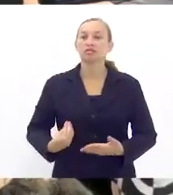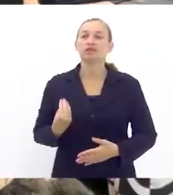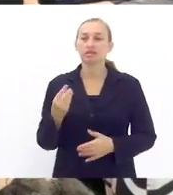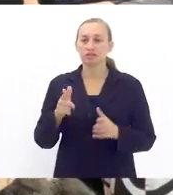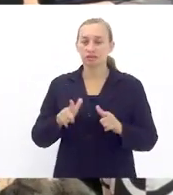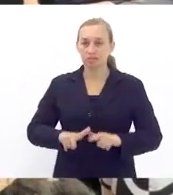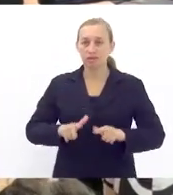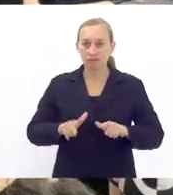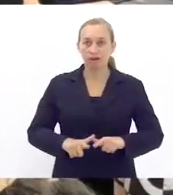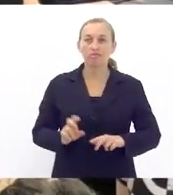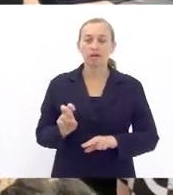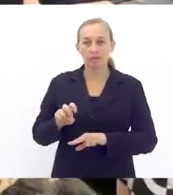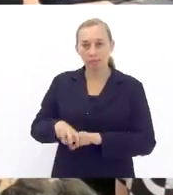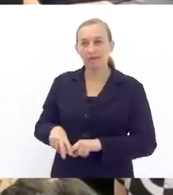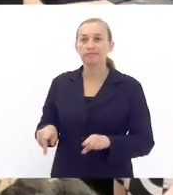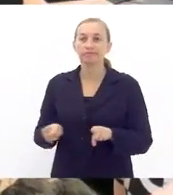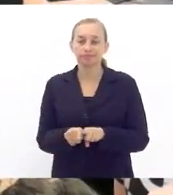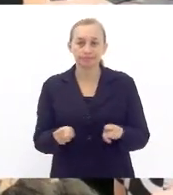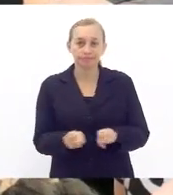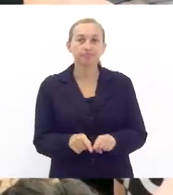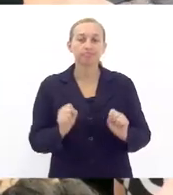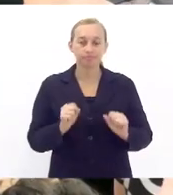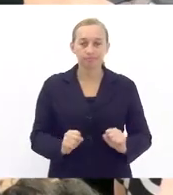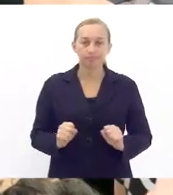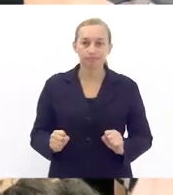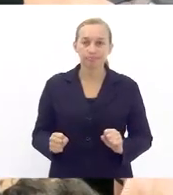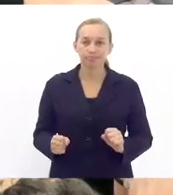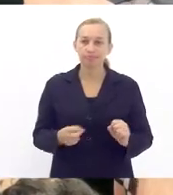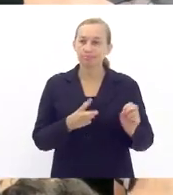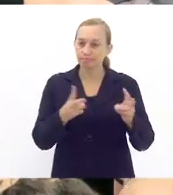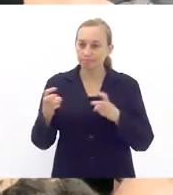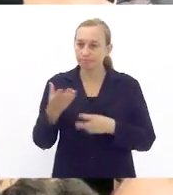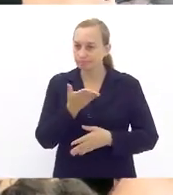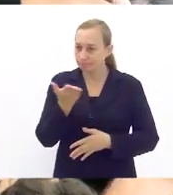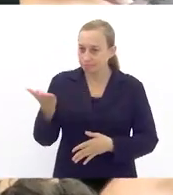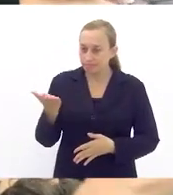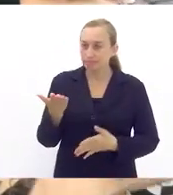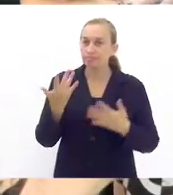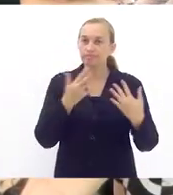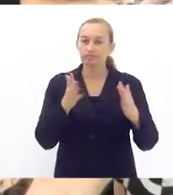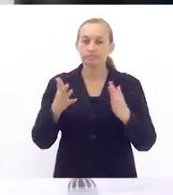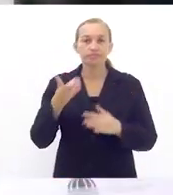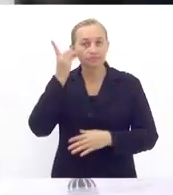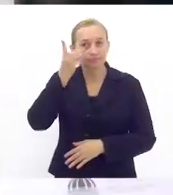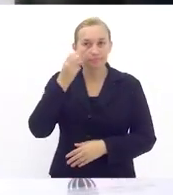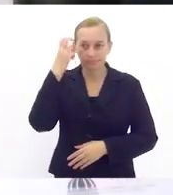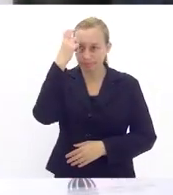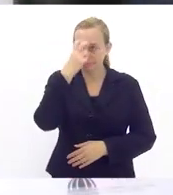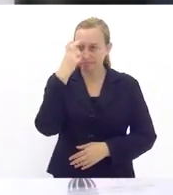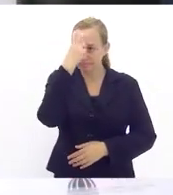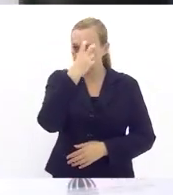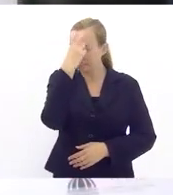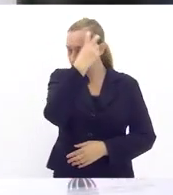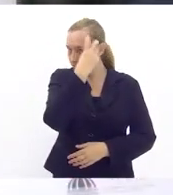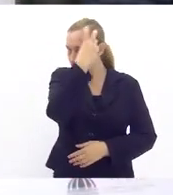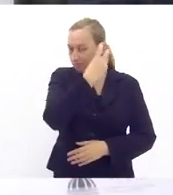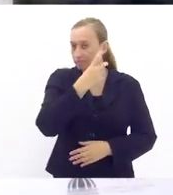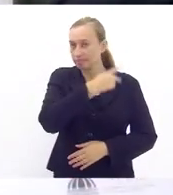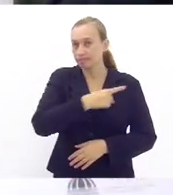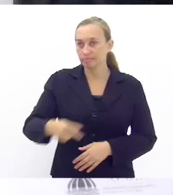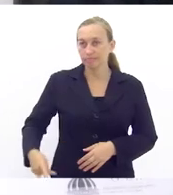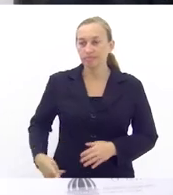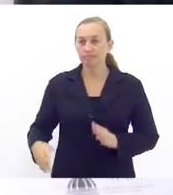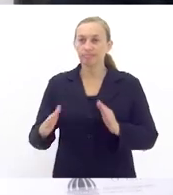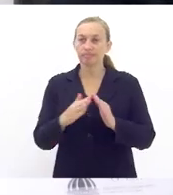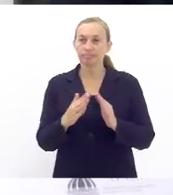na mesa e também poder ouvi-los saudar deputada Veronica né a presidente da Comissão